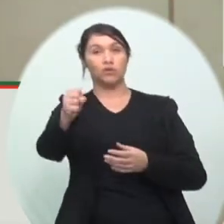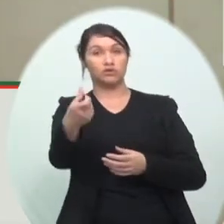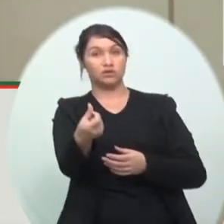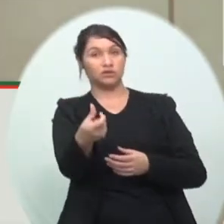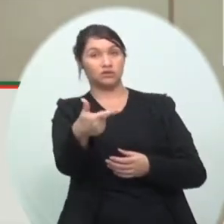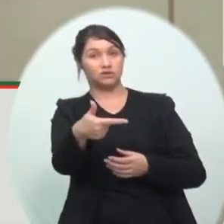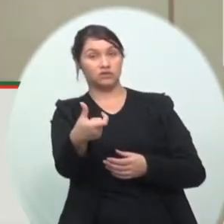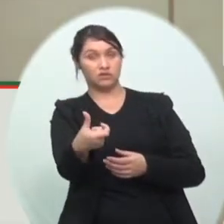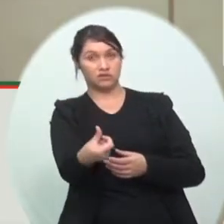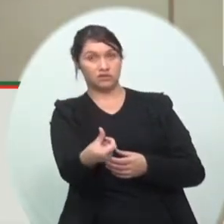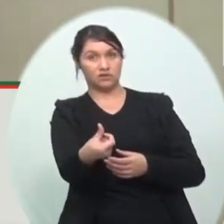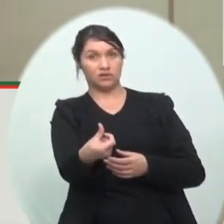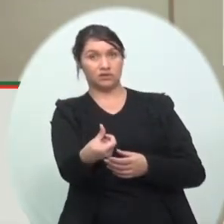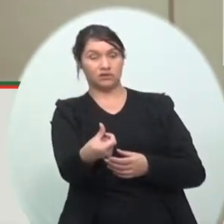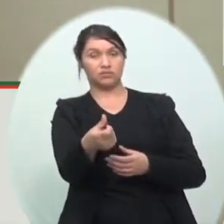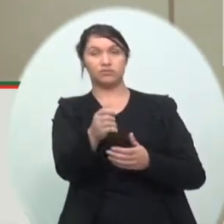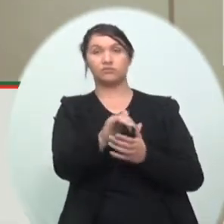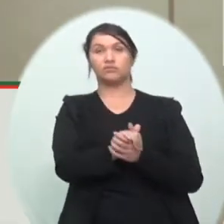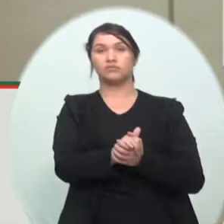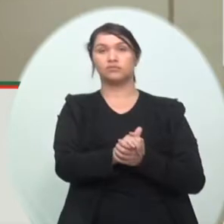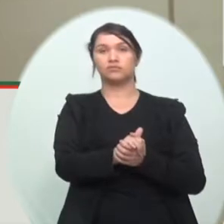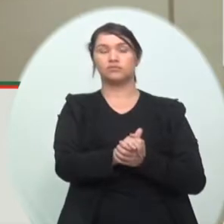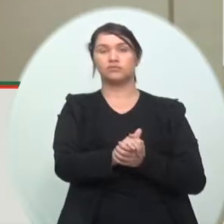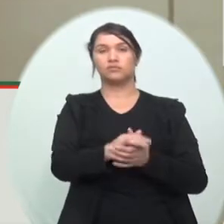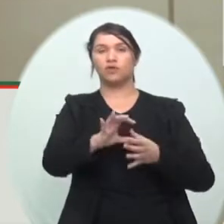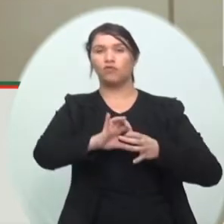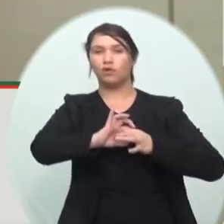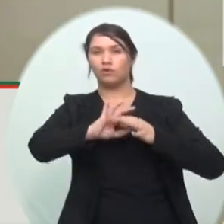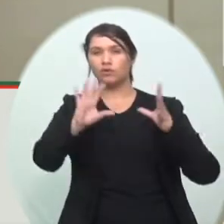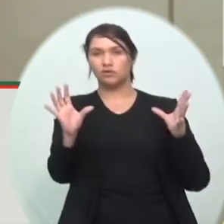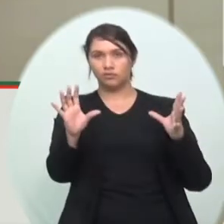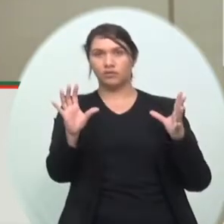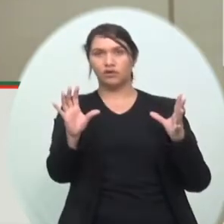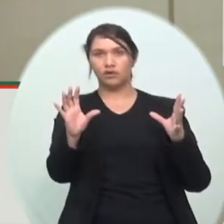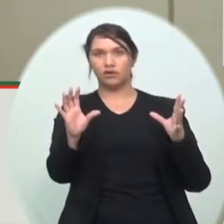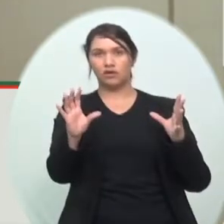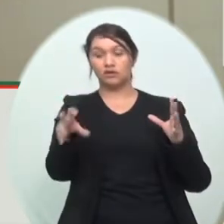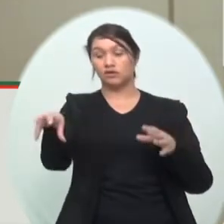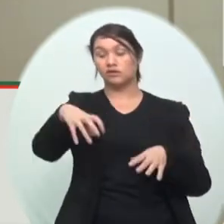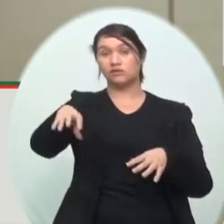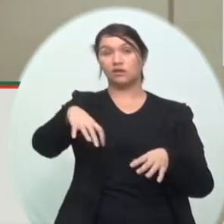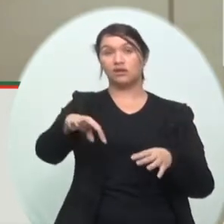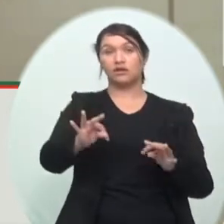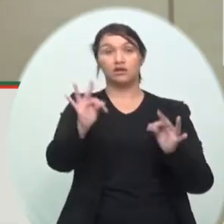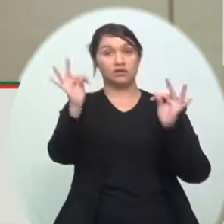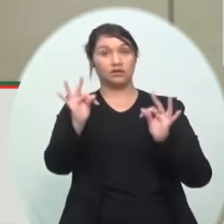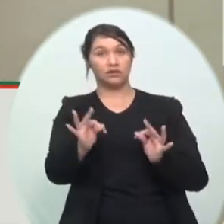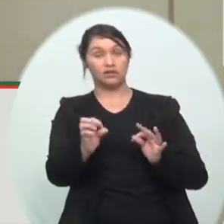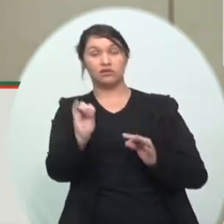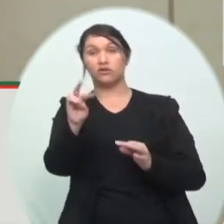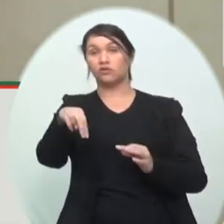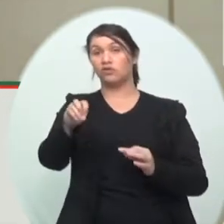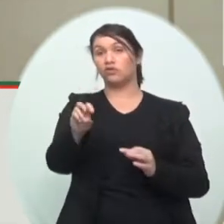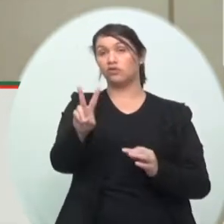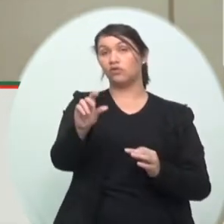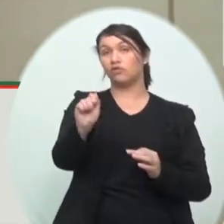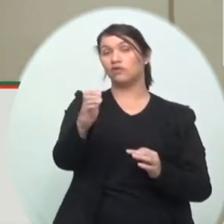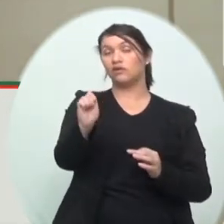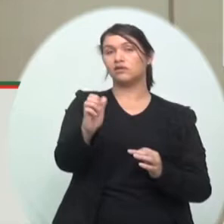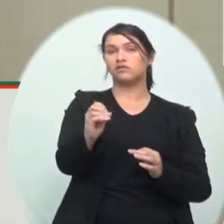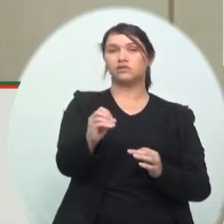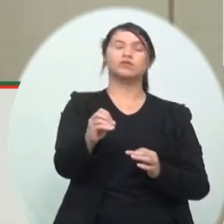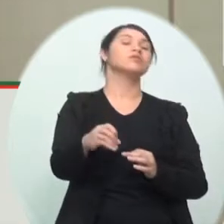826 foram abertas do ramo de tecnologia e inovação. E dessas